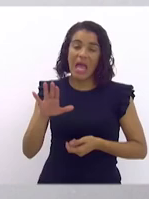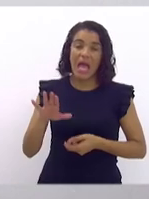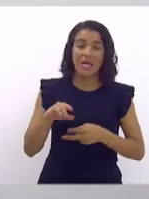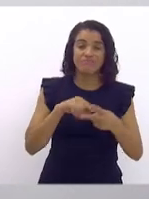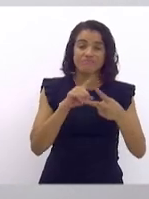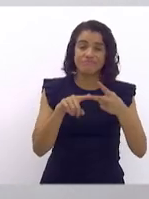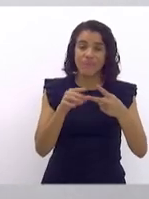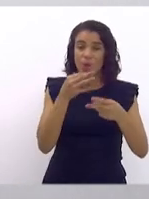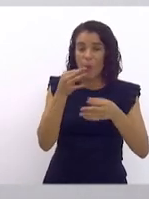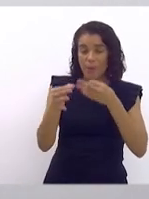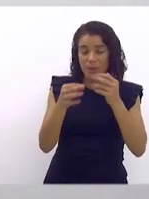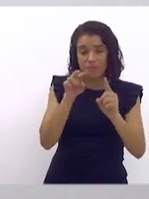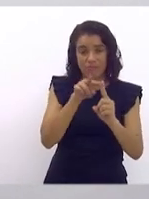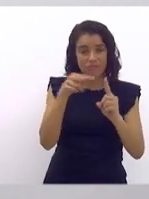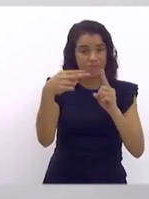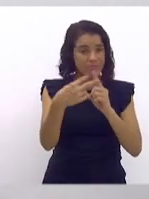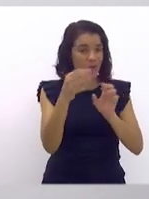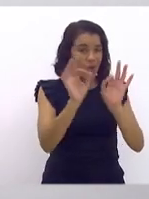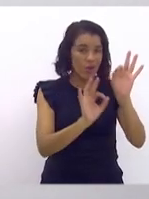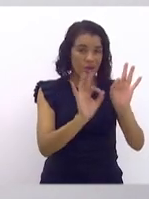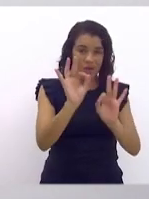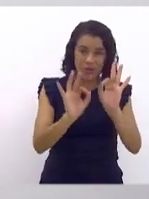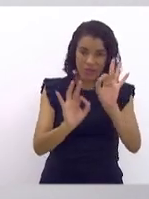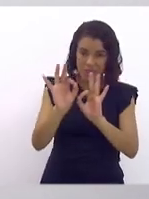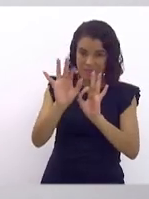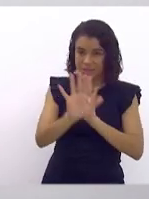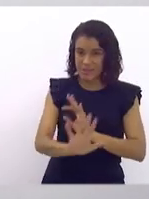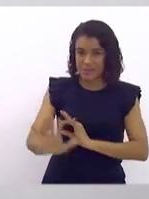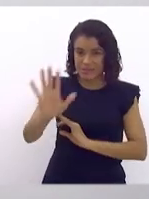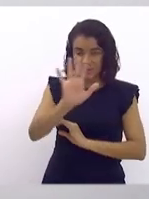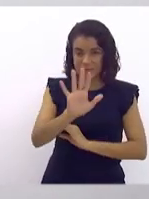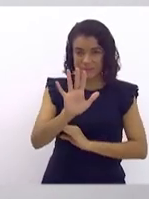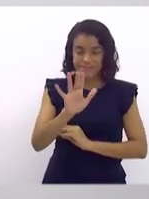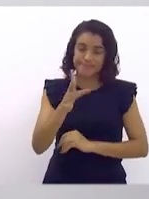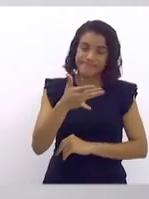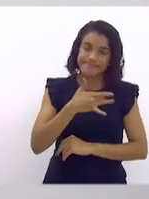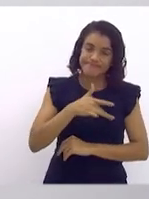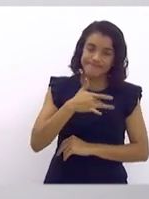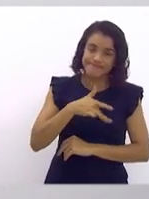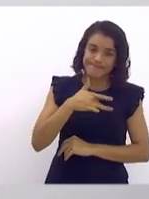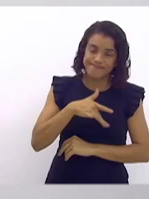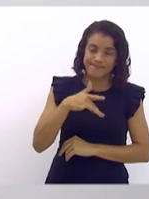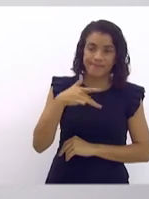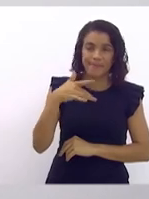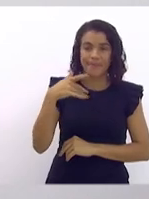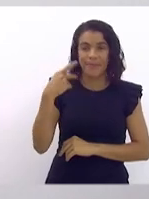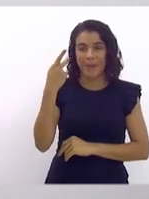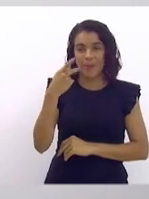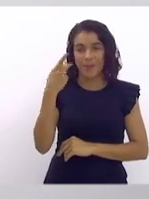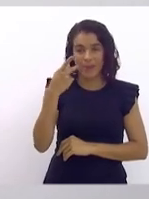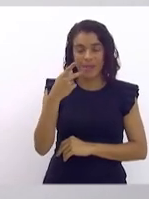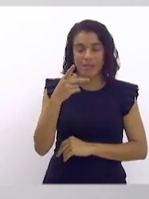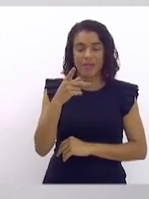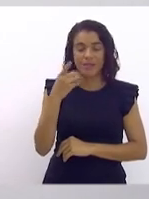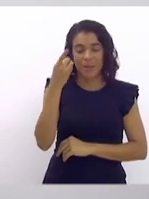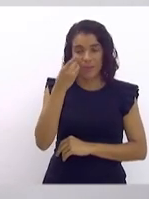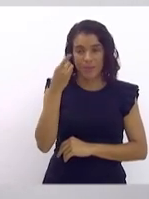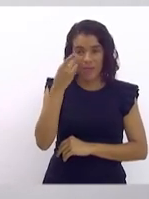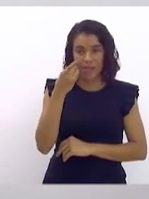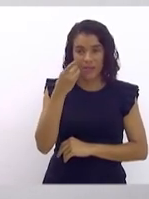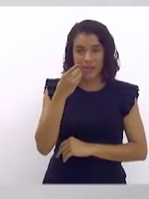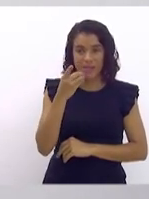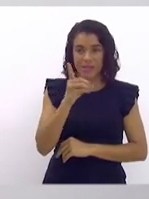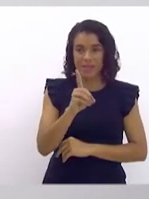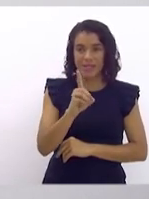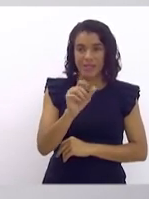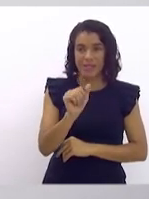seu ponto de vista organizacional. É pena que a deputada Soraya Santos e a deputada Dayana